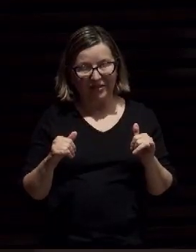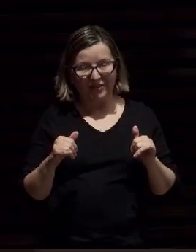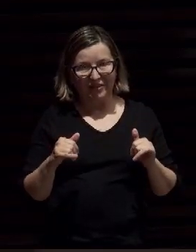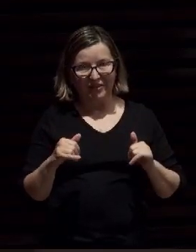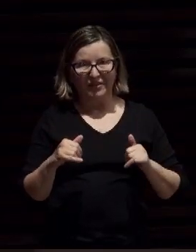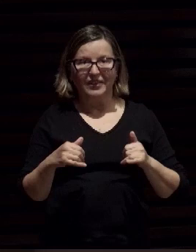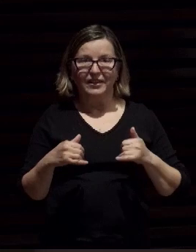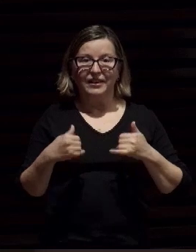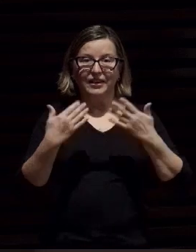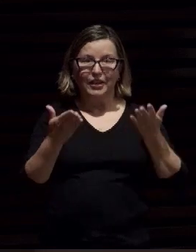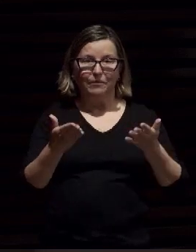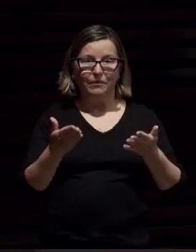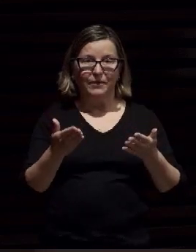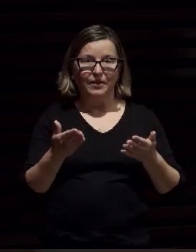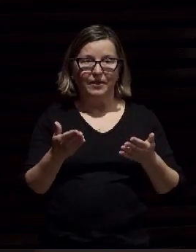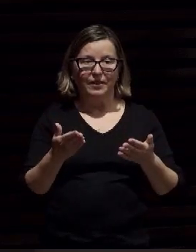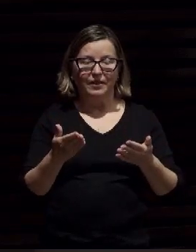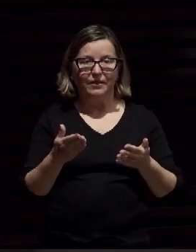do que é meu